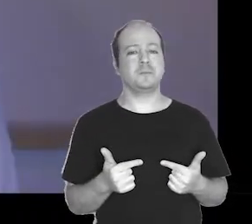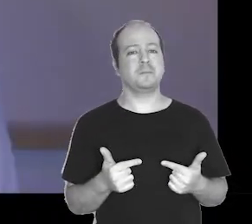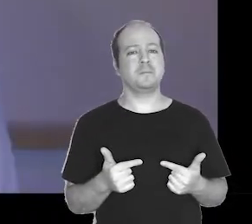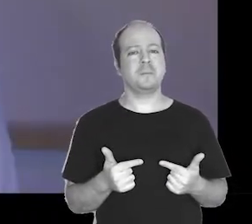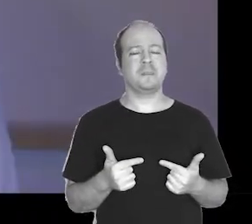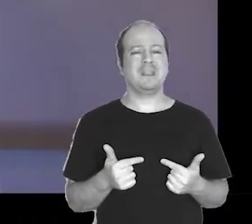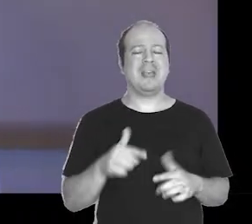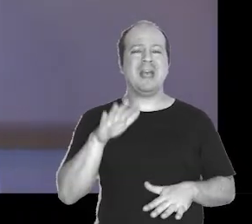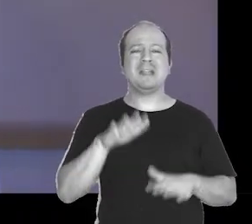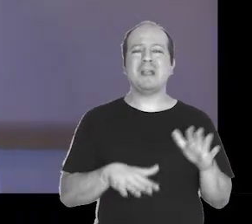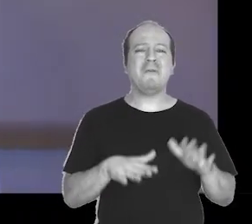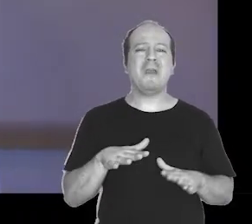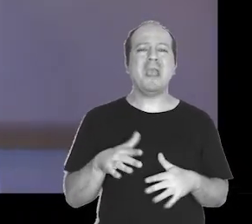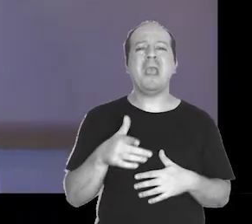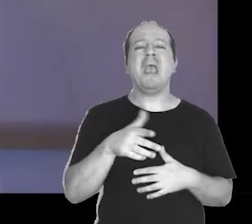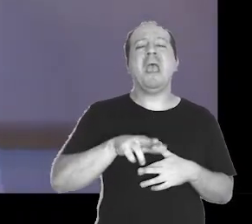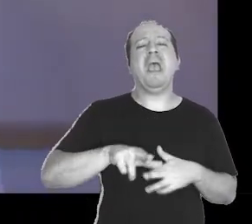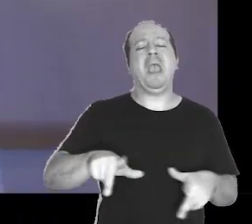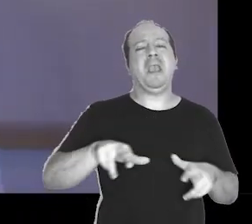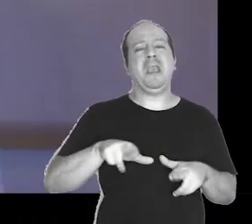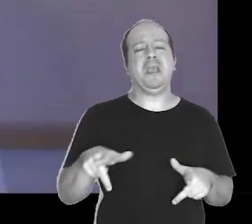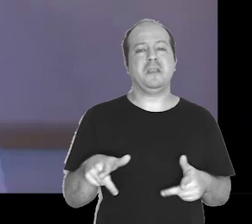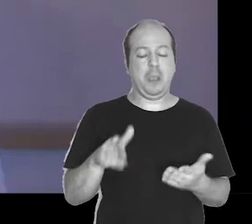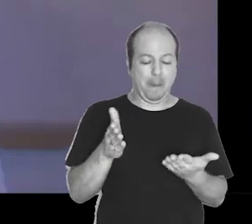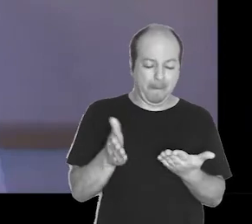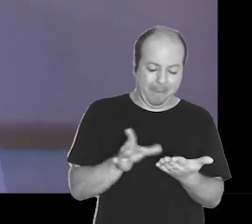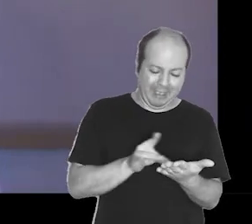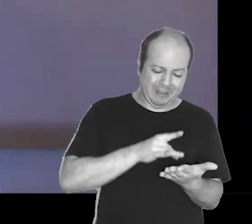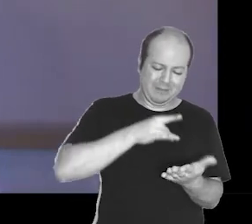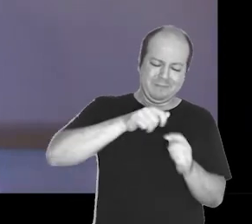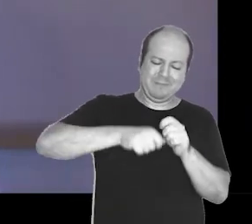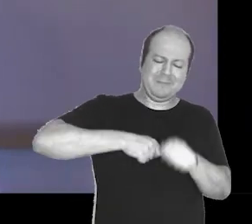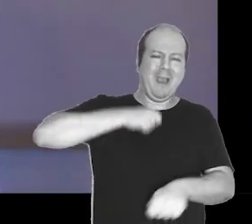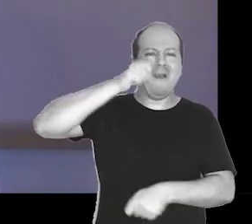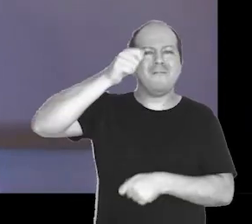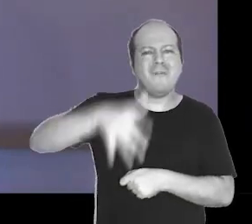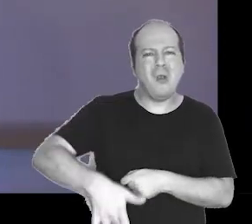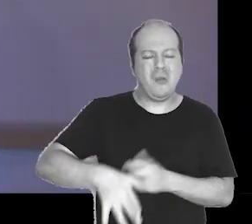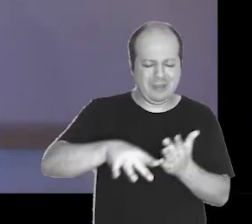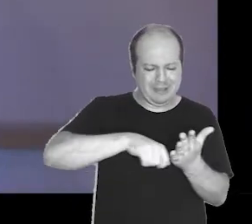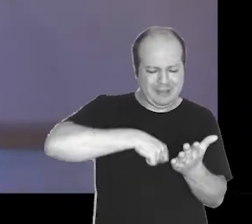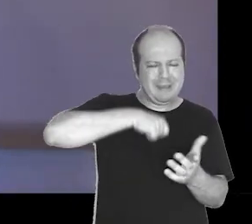muito menos que isso, joguei fora páginas e páginas.